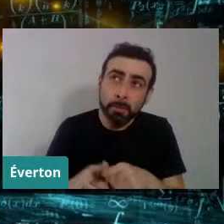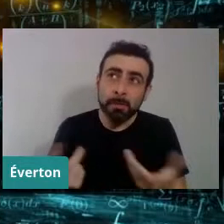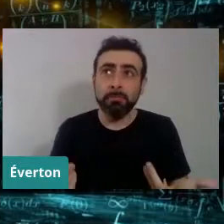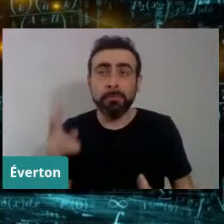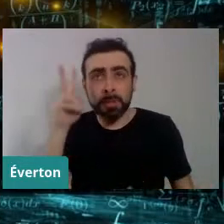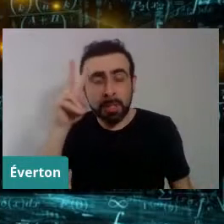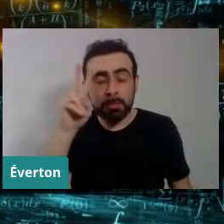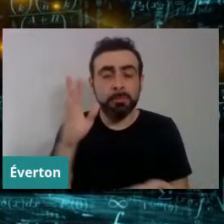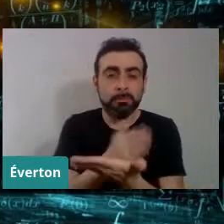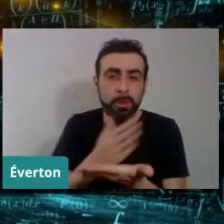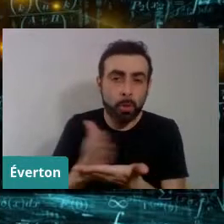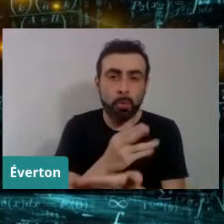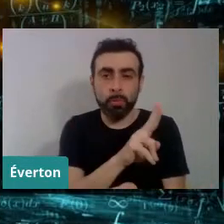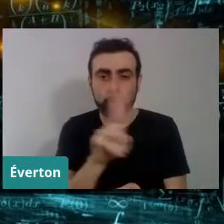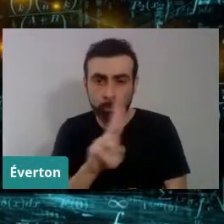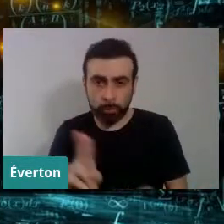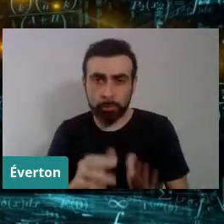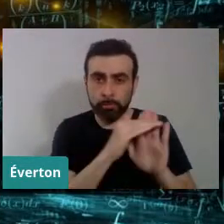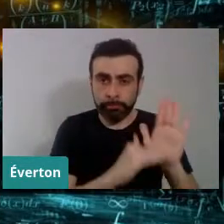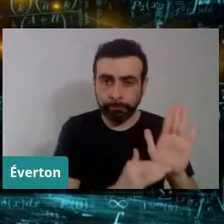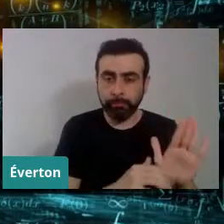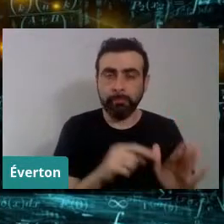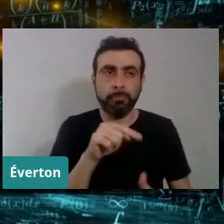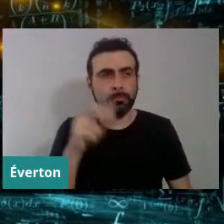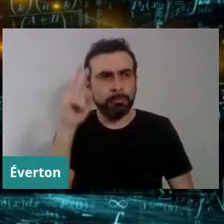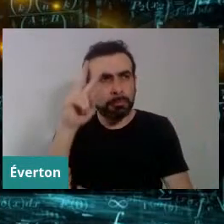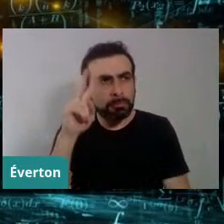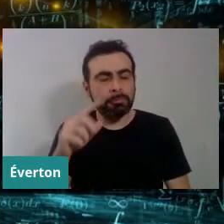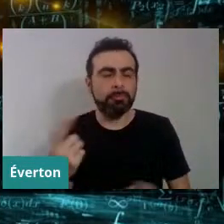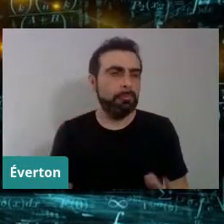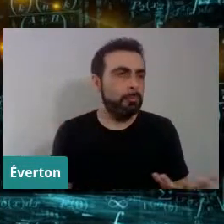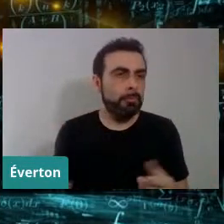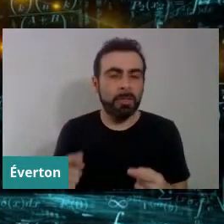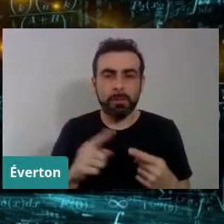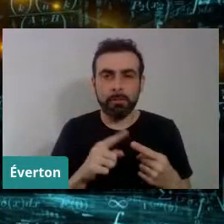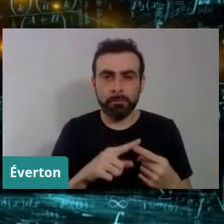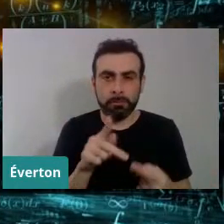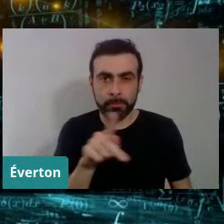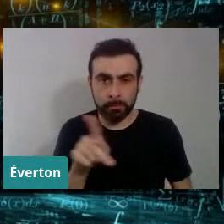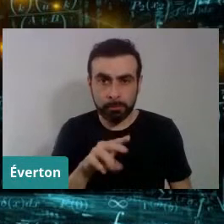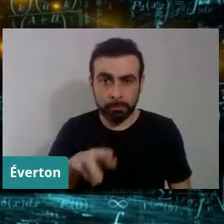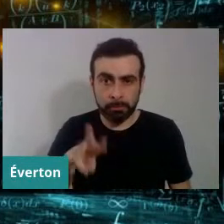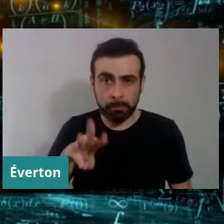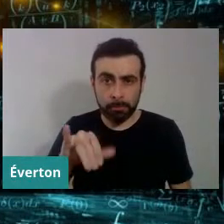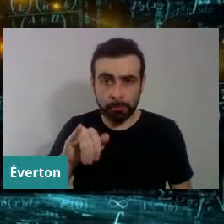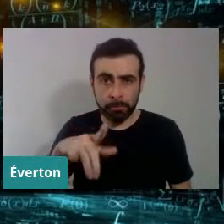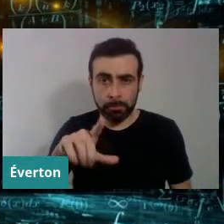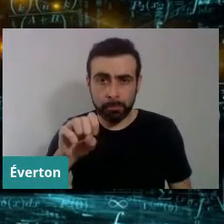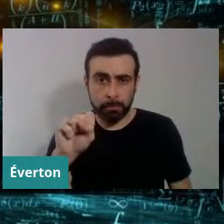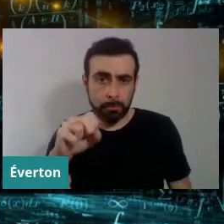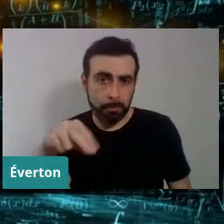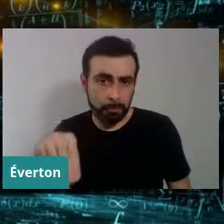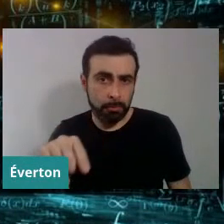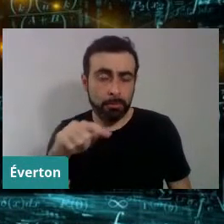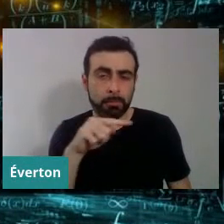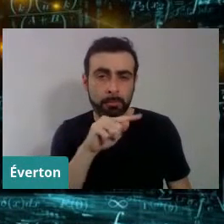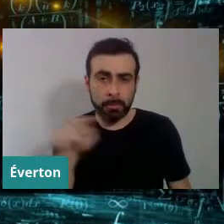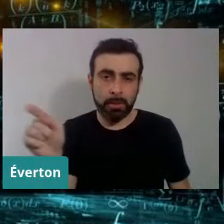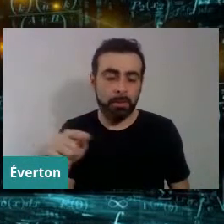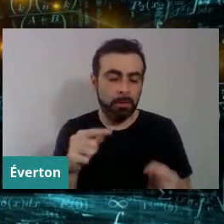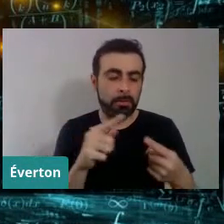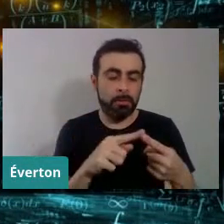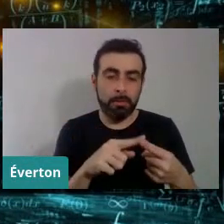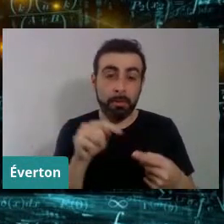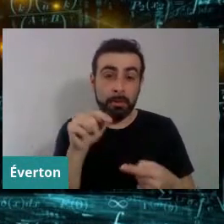né? Eu me lembro do professor Wilson Claudino de Araújo, que